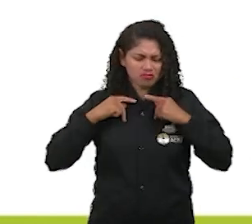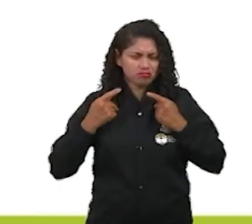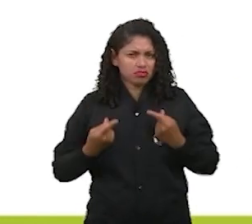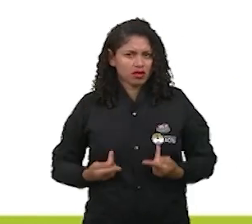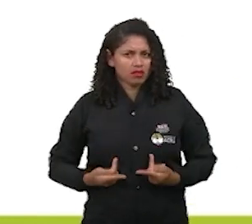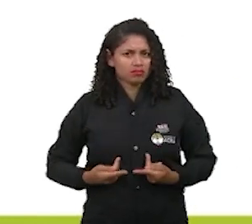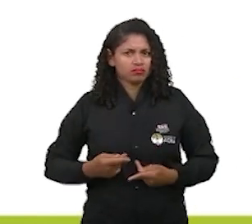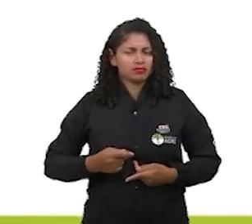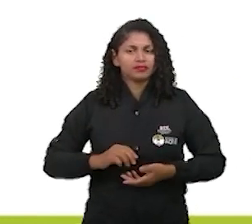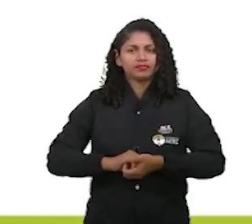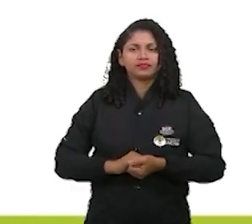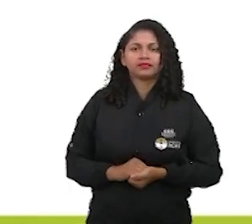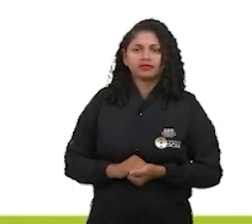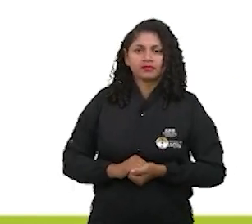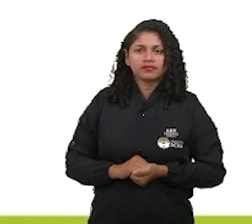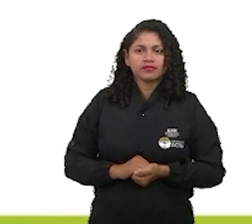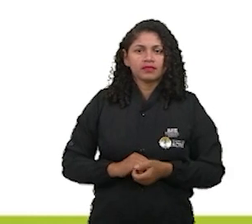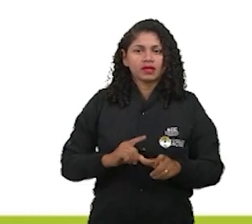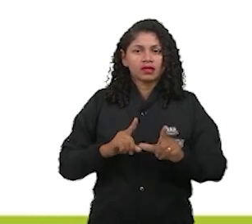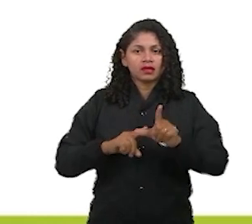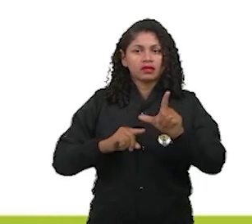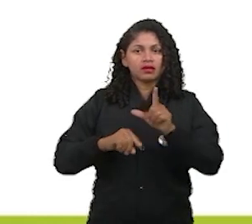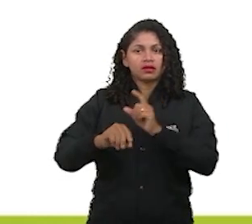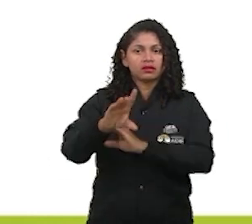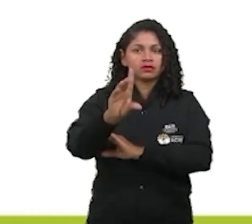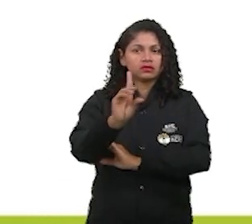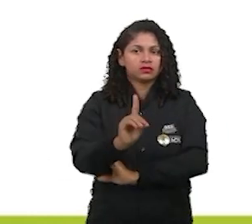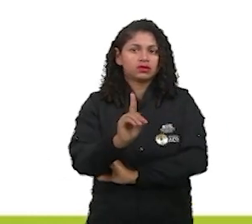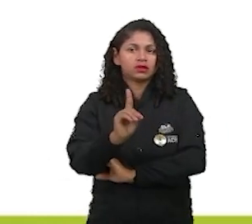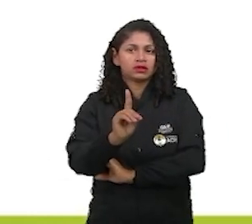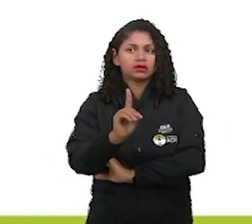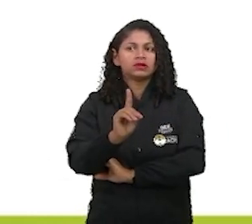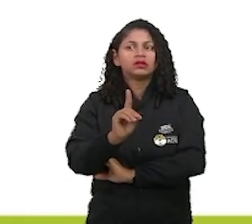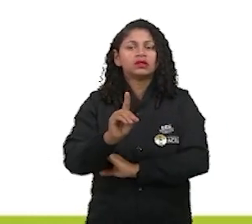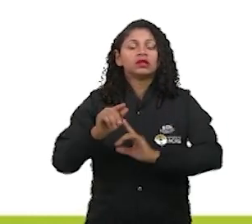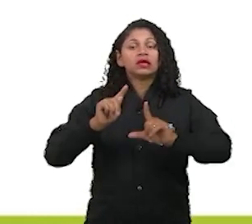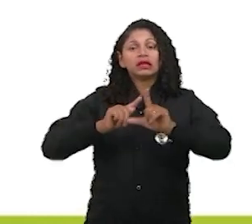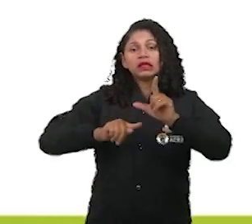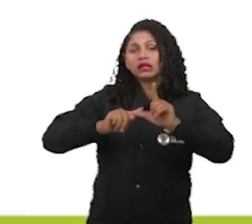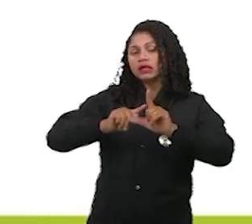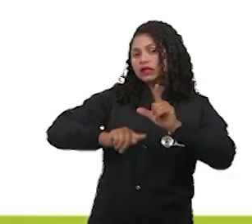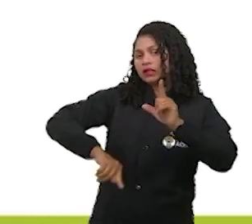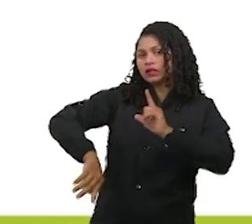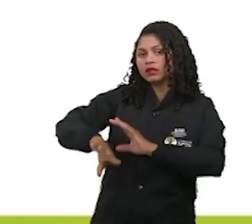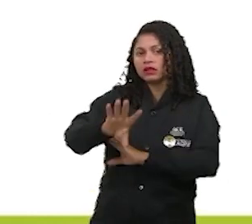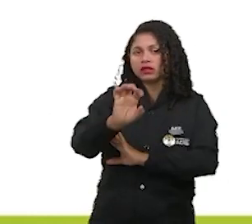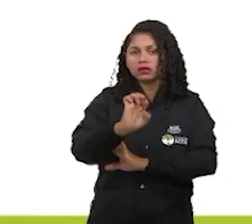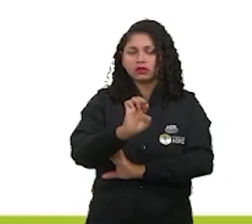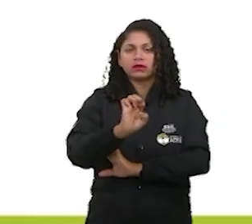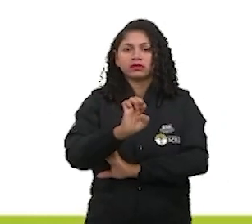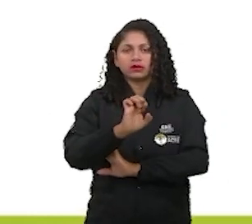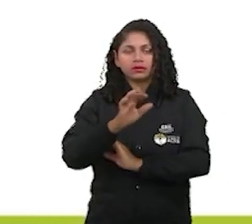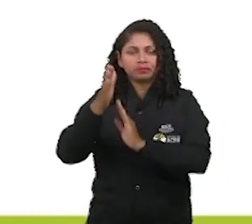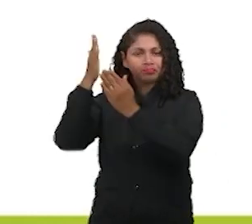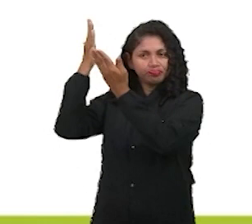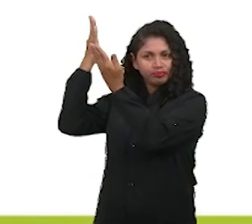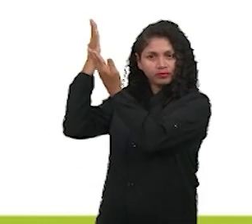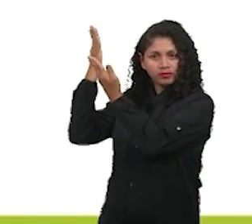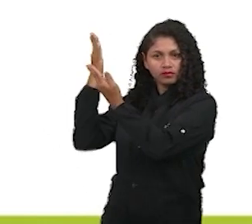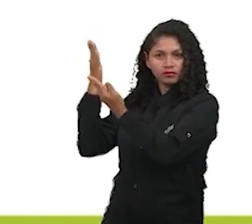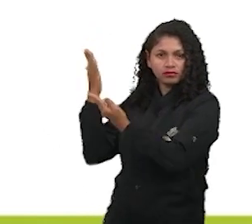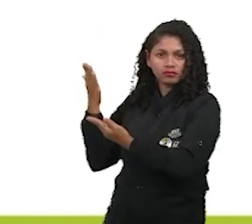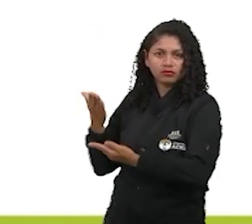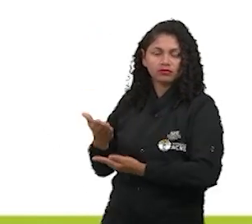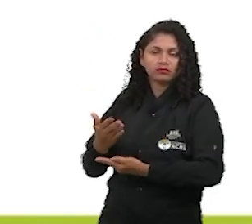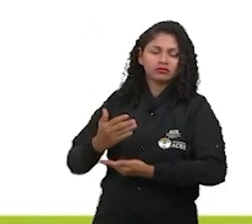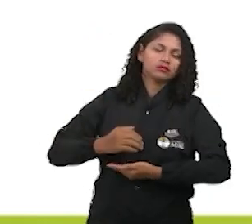vontade inconsciente de perceber em estado adolescente. É um receio ancestral